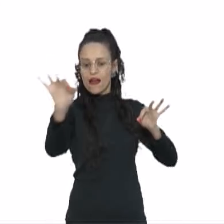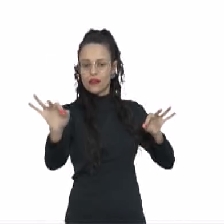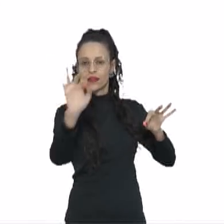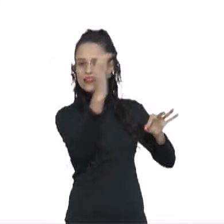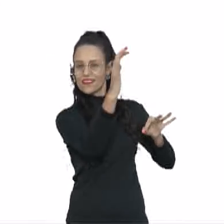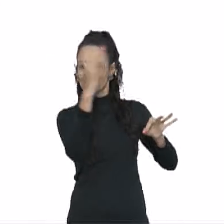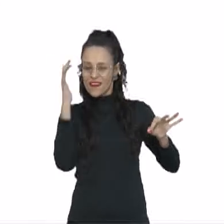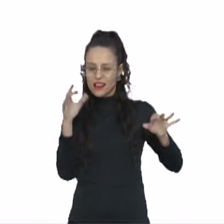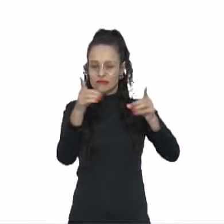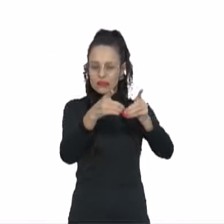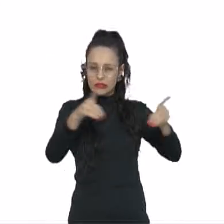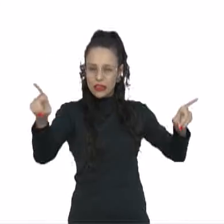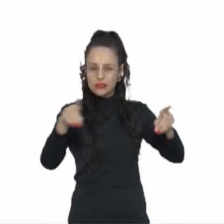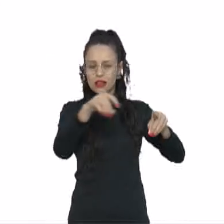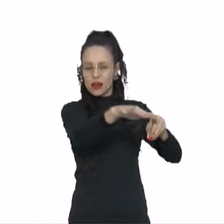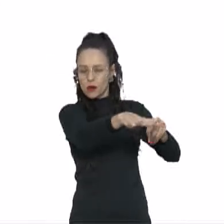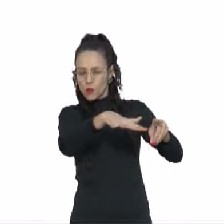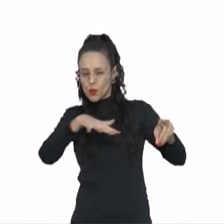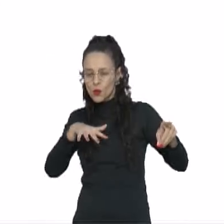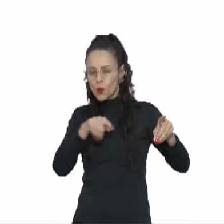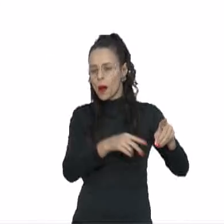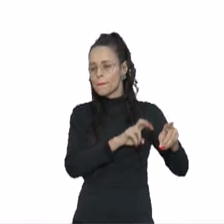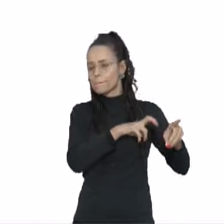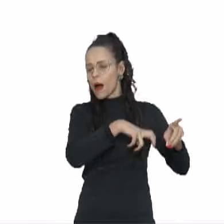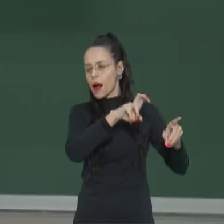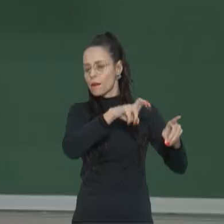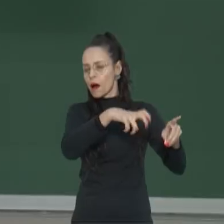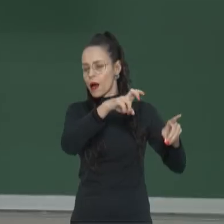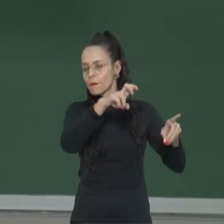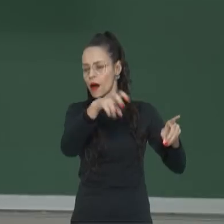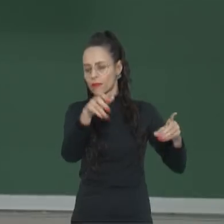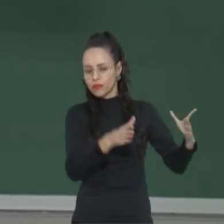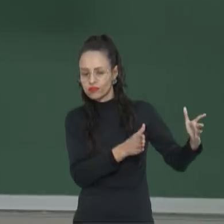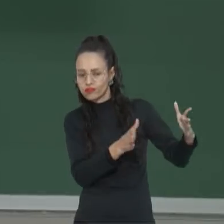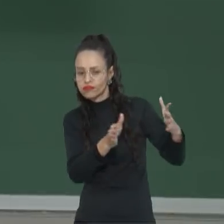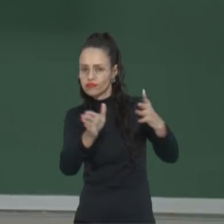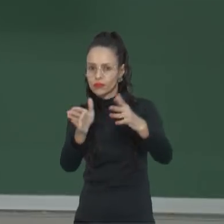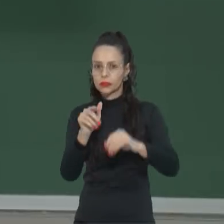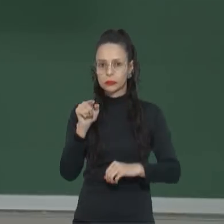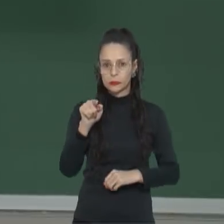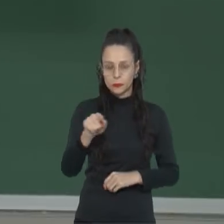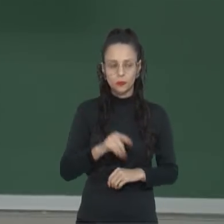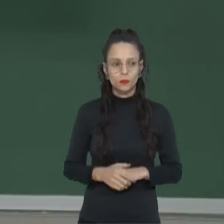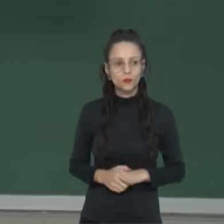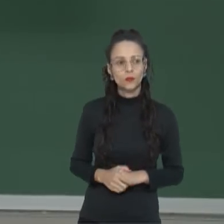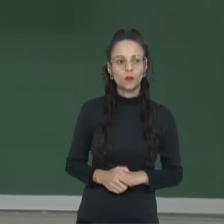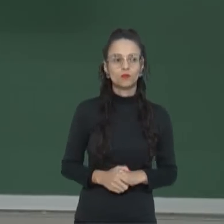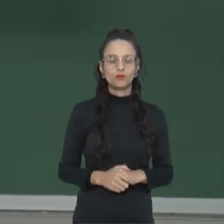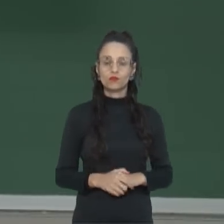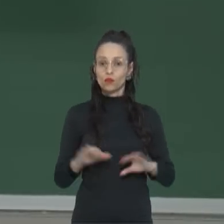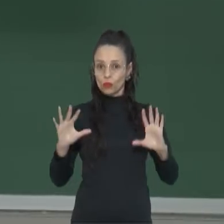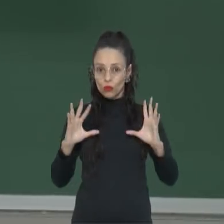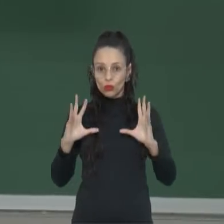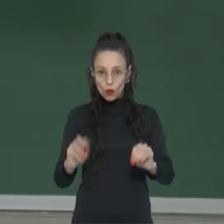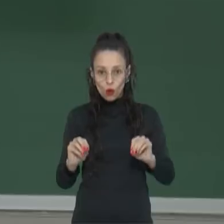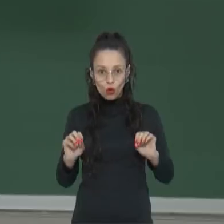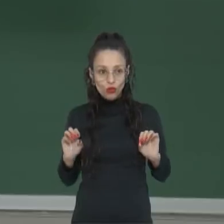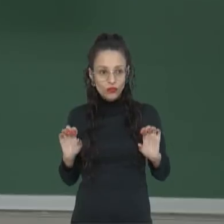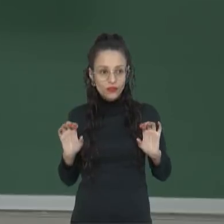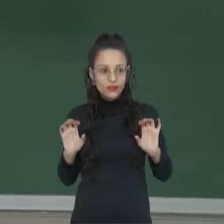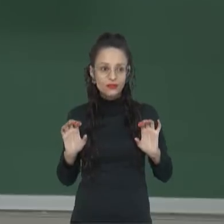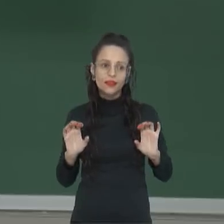vales férteis, né, e desertos absolutos. Essa aqui, enfim, nem todas as áreas estão